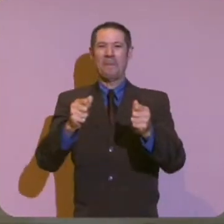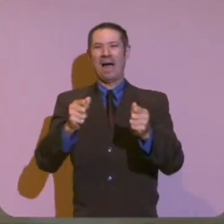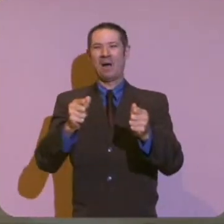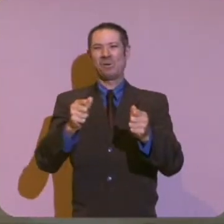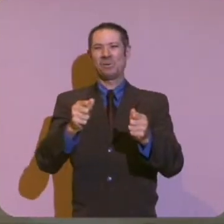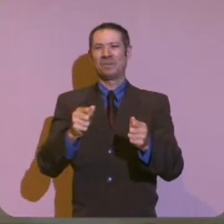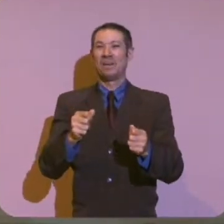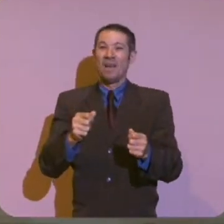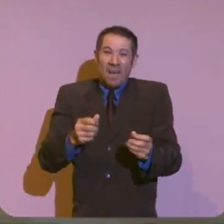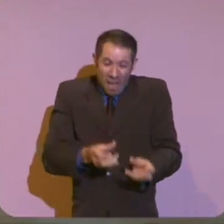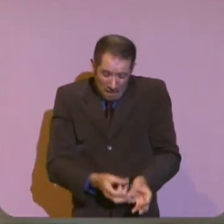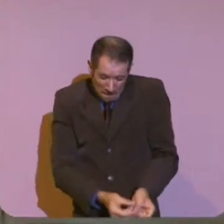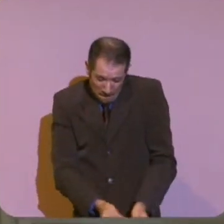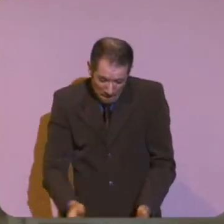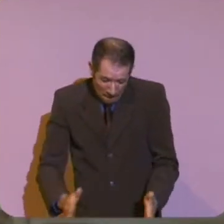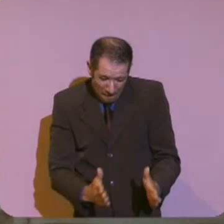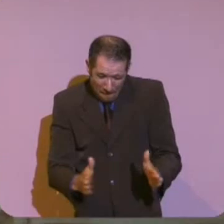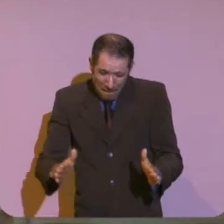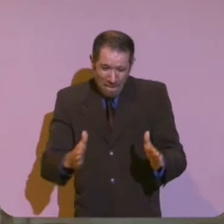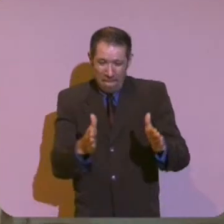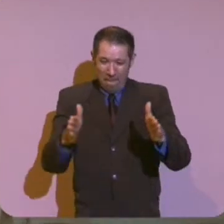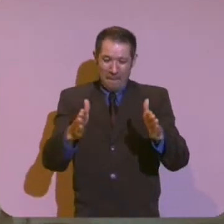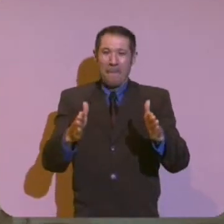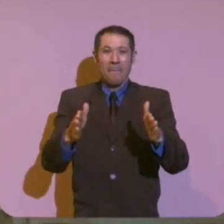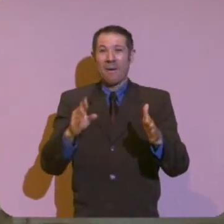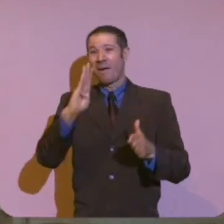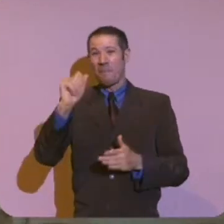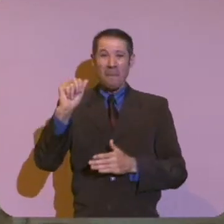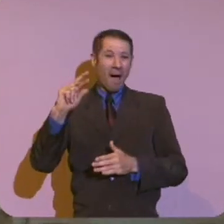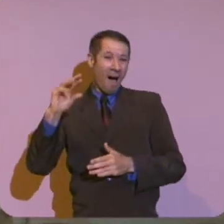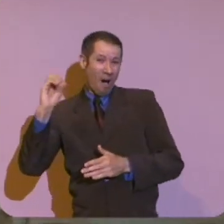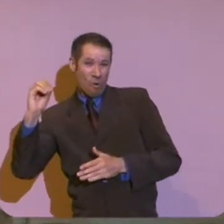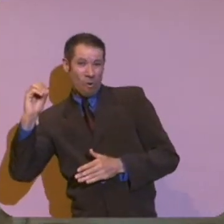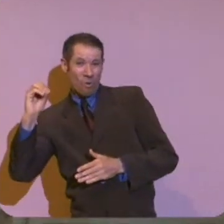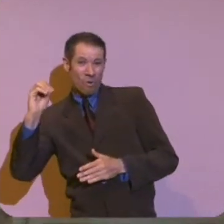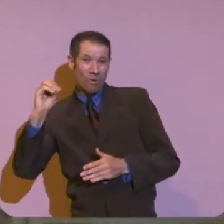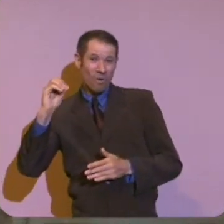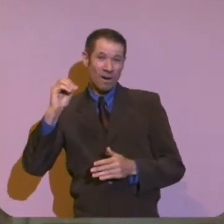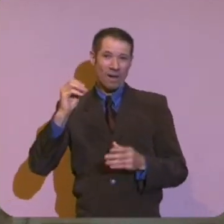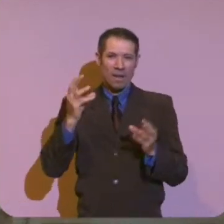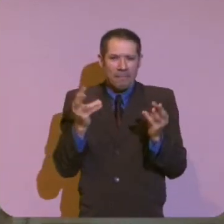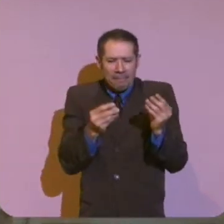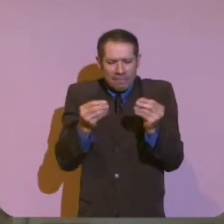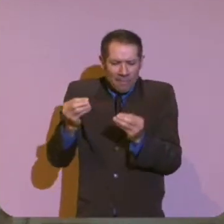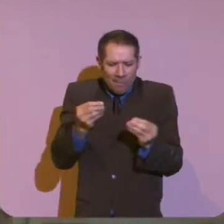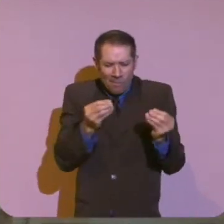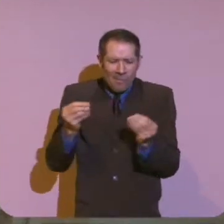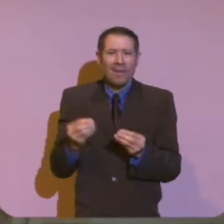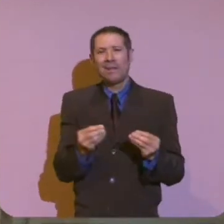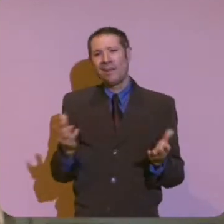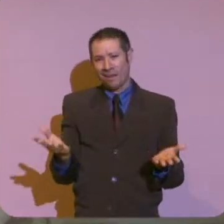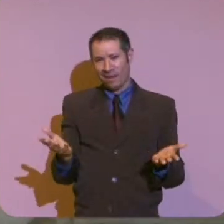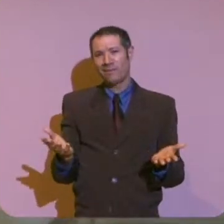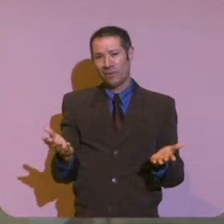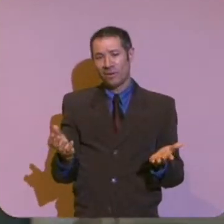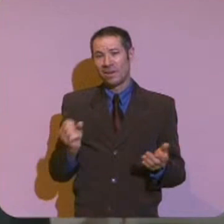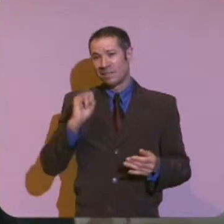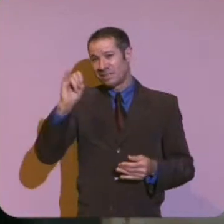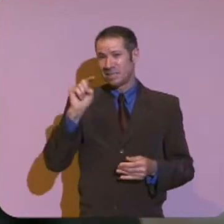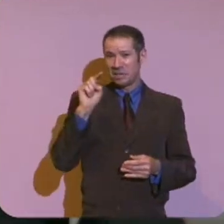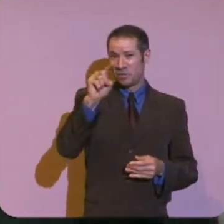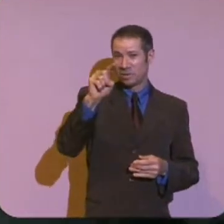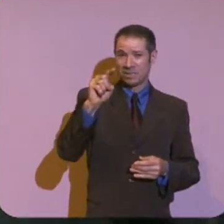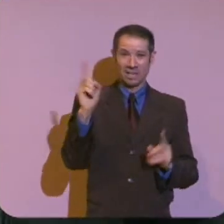Mas barro na mão do oleiro precisa ser maleável. E se você não